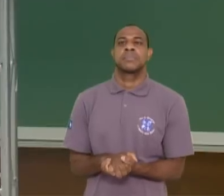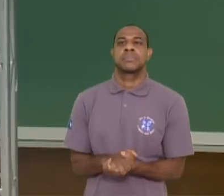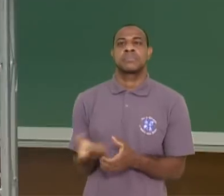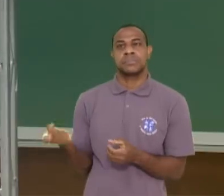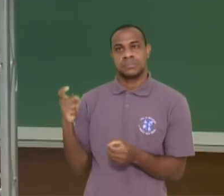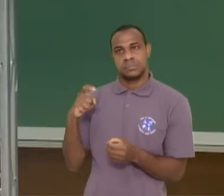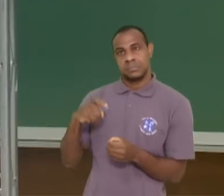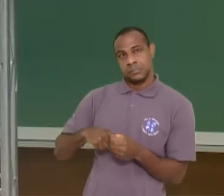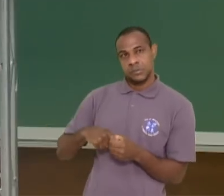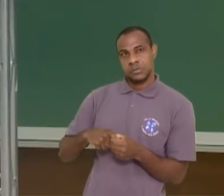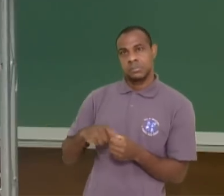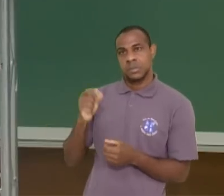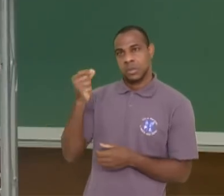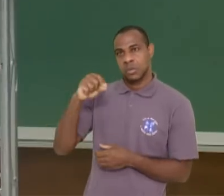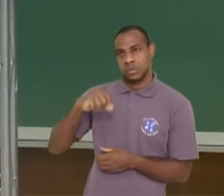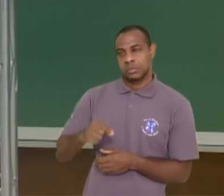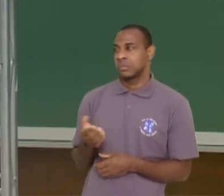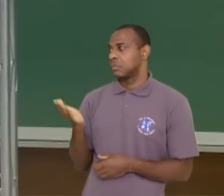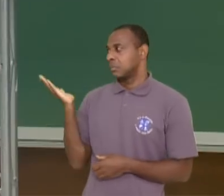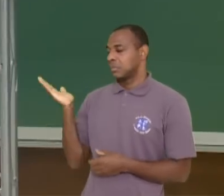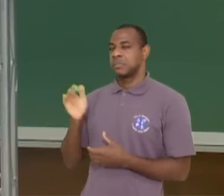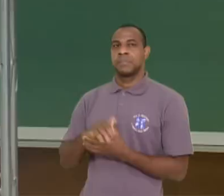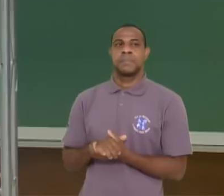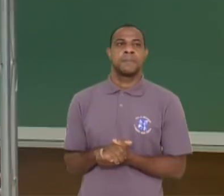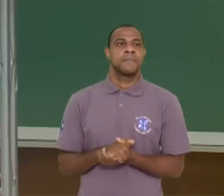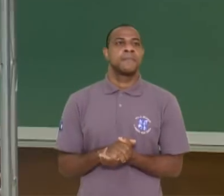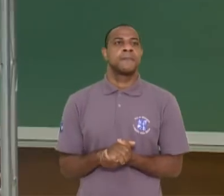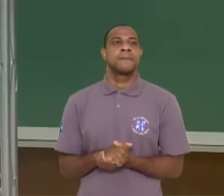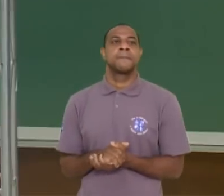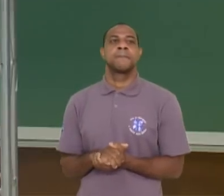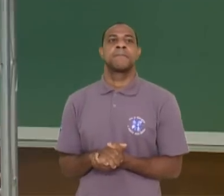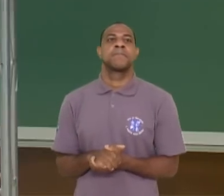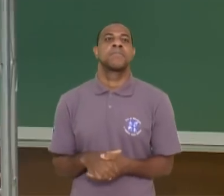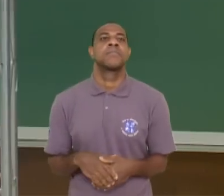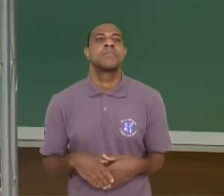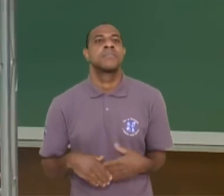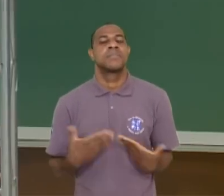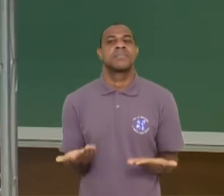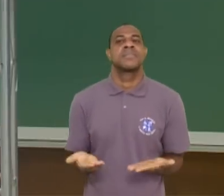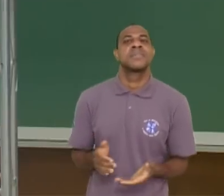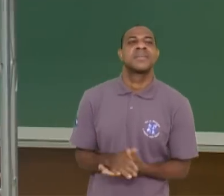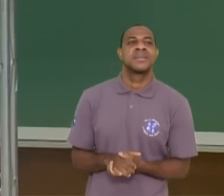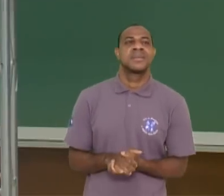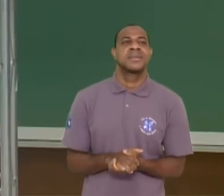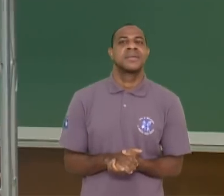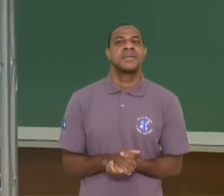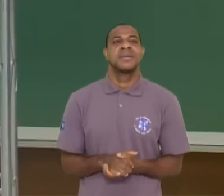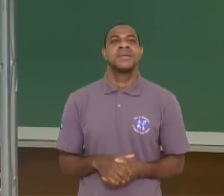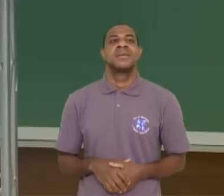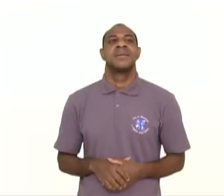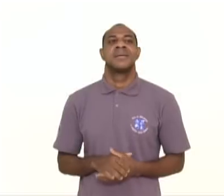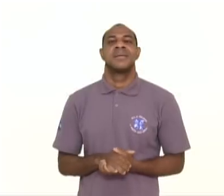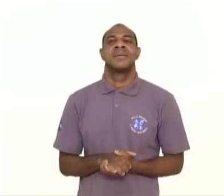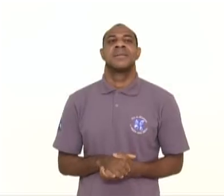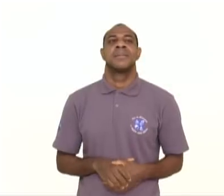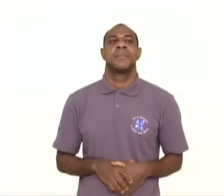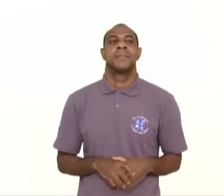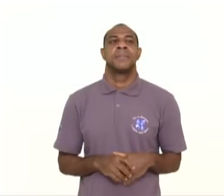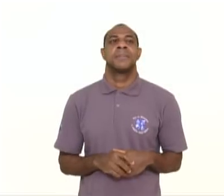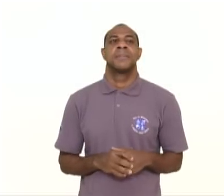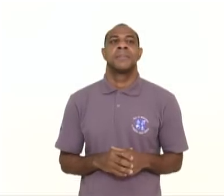Retornando então, galera, com a correção dessa atividade, desse quiz que tinha ficado aqui para vocês, né? Marcar o X na resposta correta. Resposta correta, nós temos então